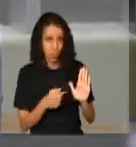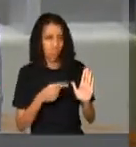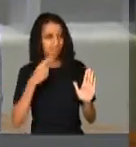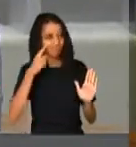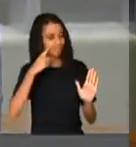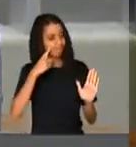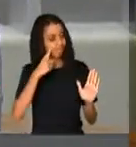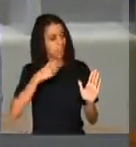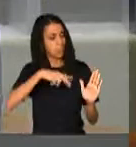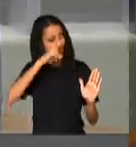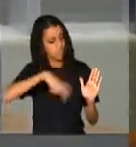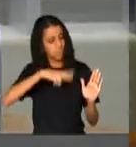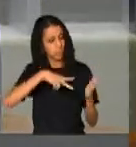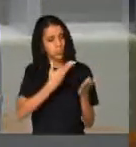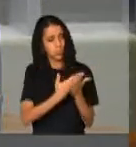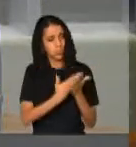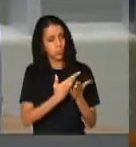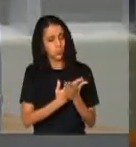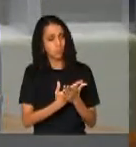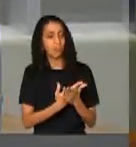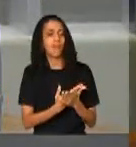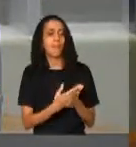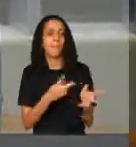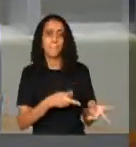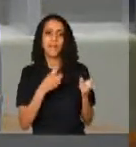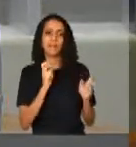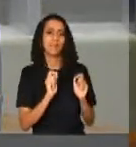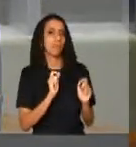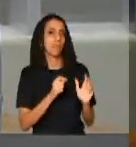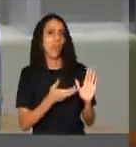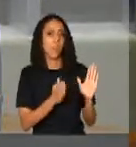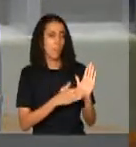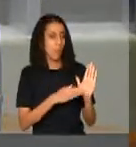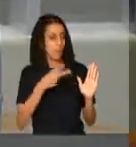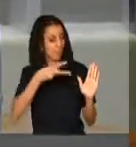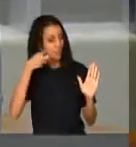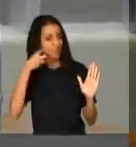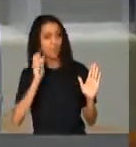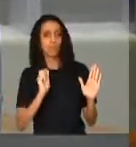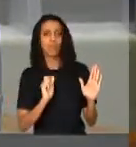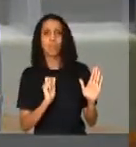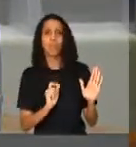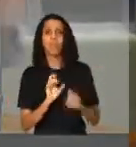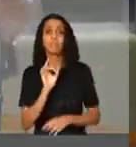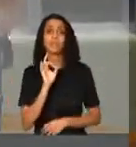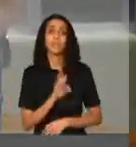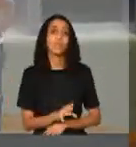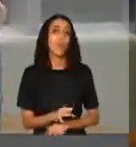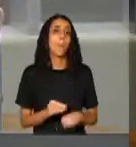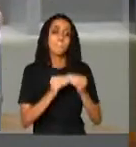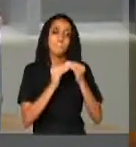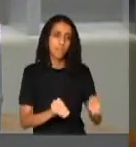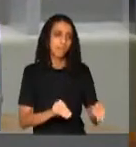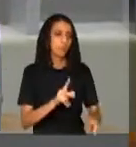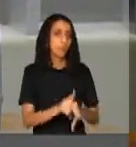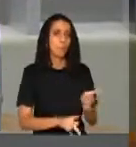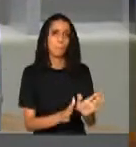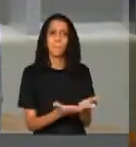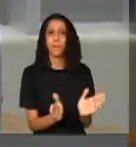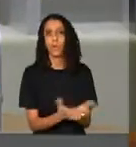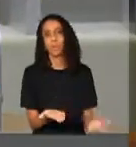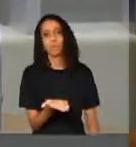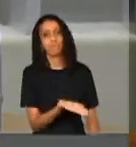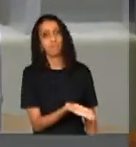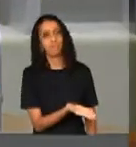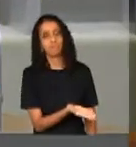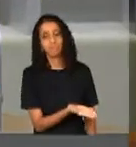assunto, a gente vê que essa é uma proposta voltada a atingir a base da pirâmide social, os